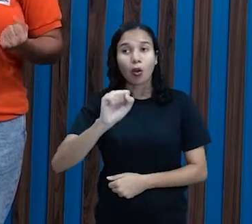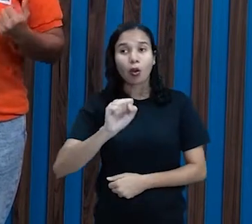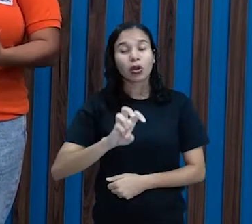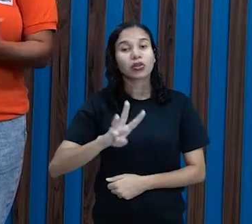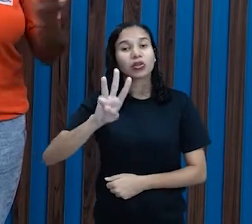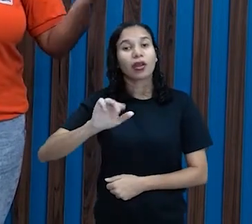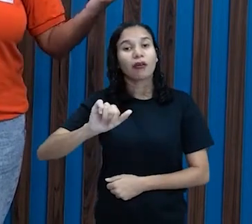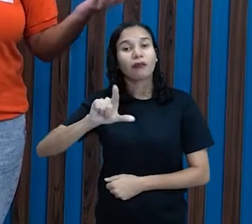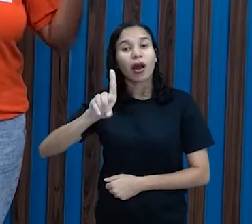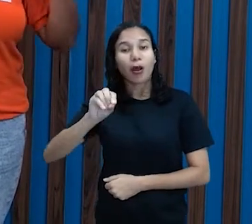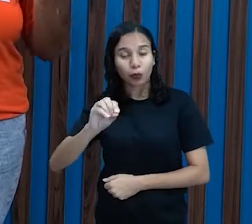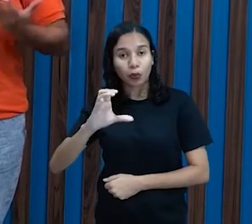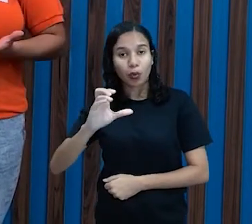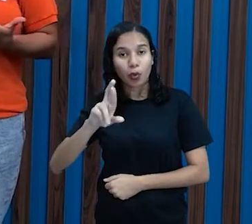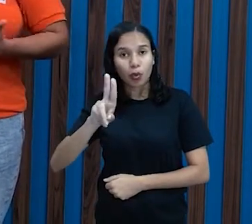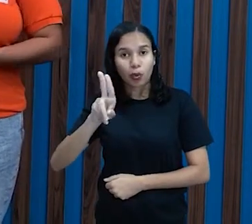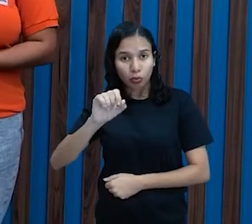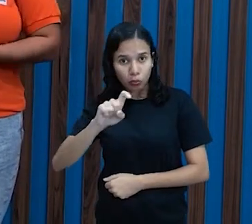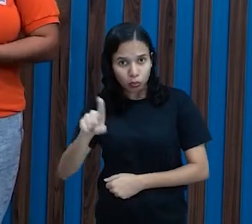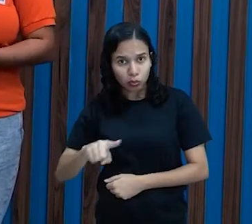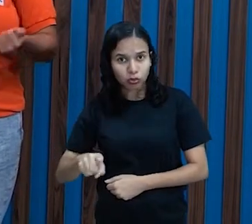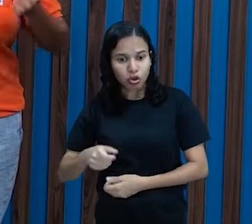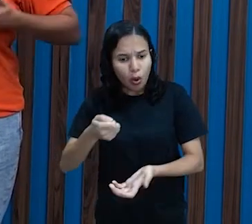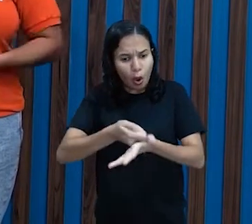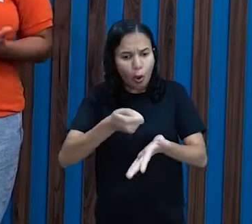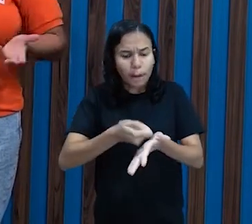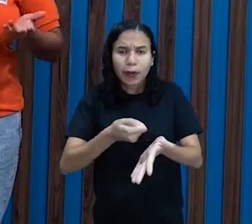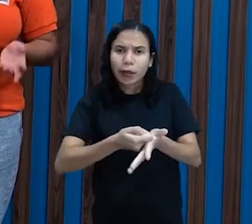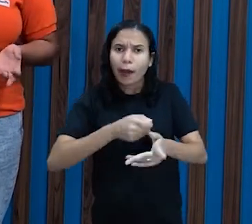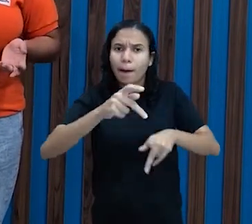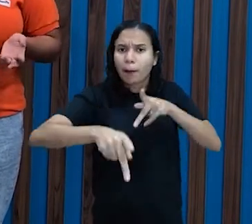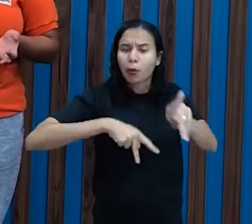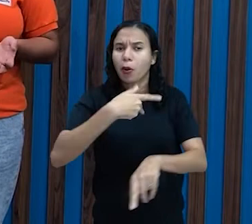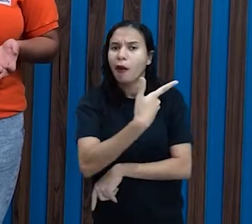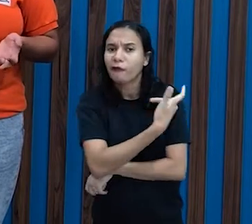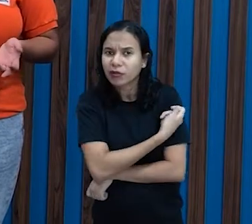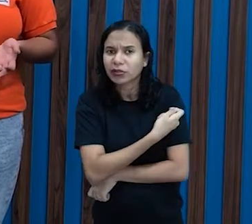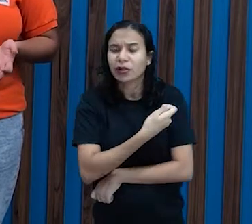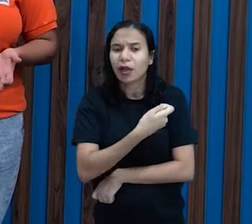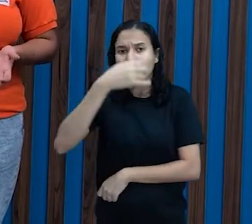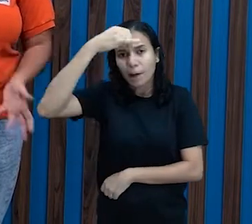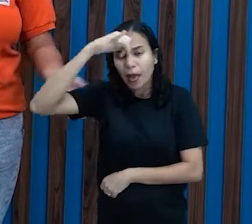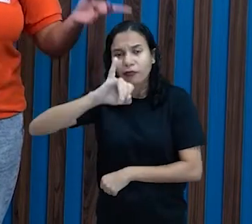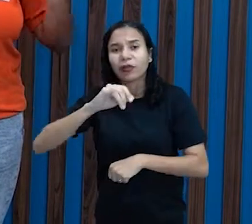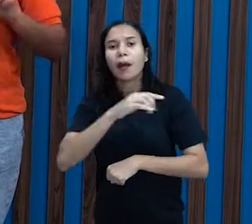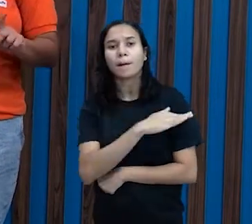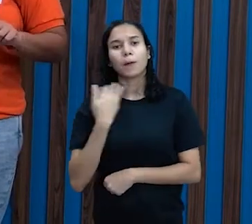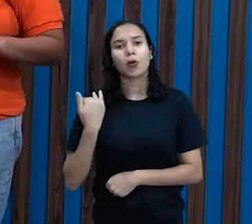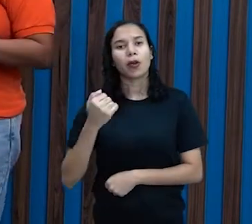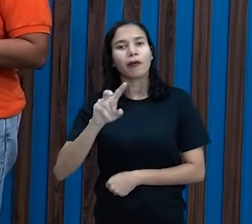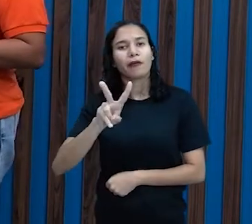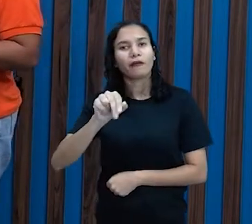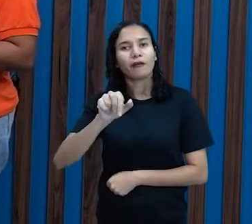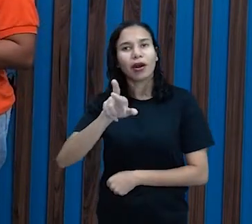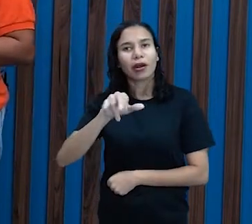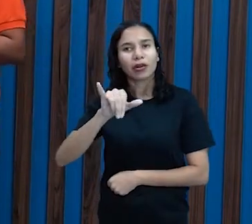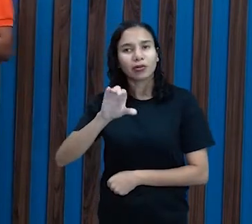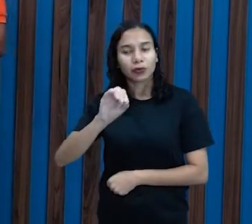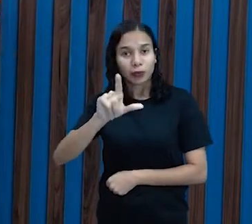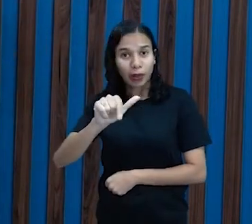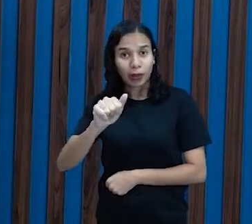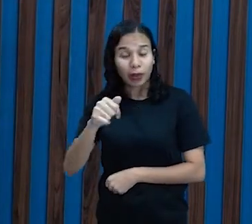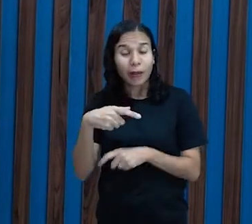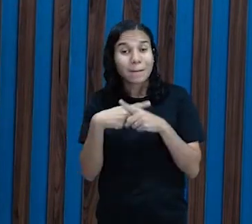querer vacinar a população contra a varíola, para que as pessoas não morressem de varíola. Mas aí, várias